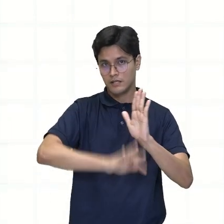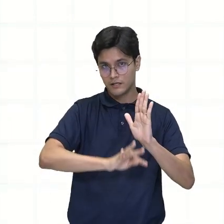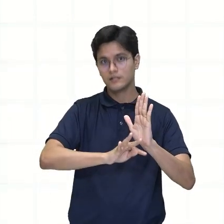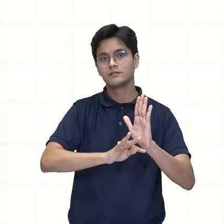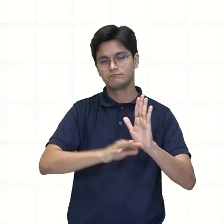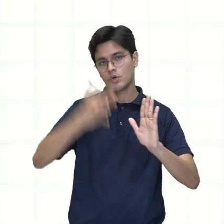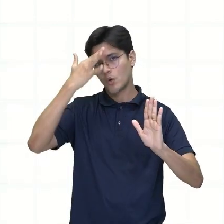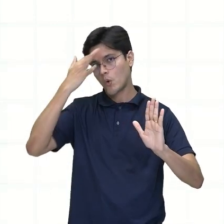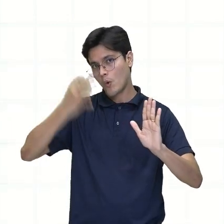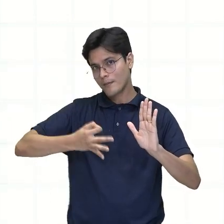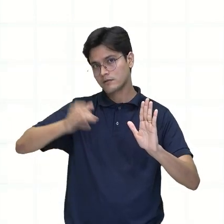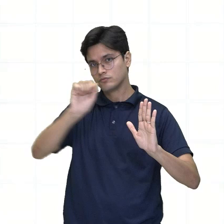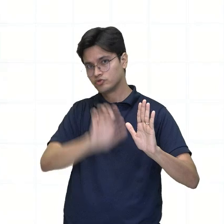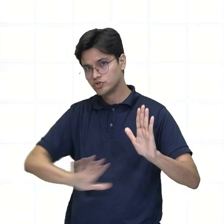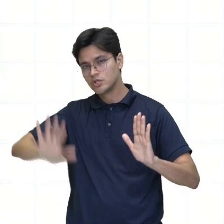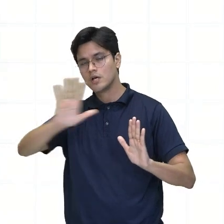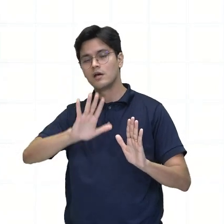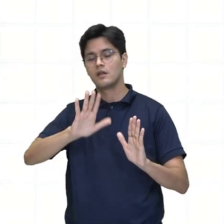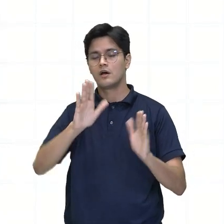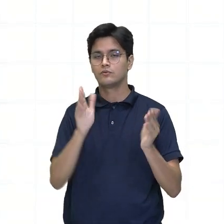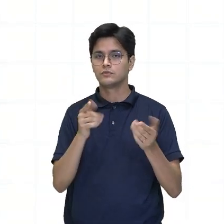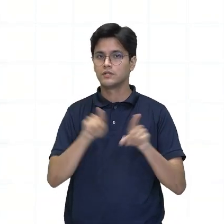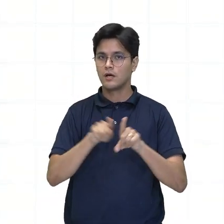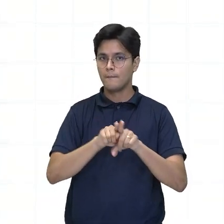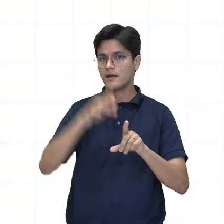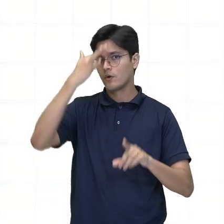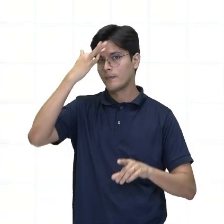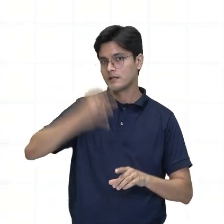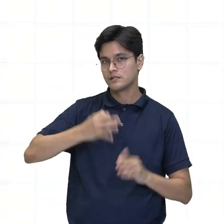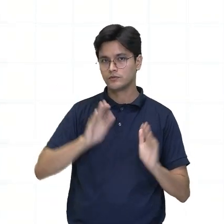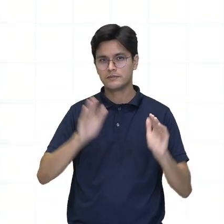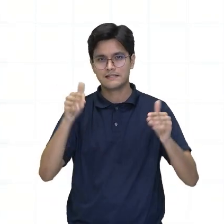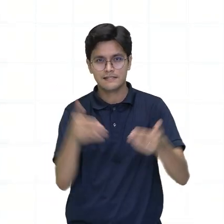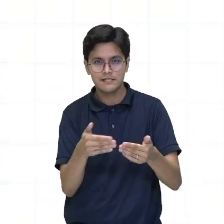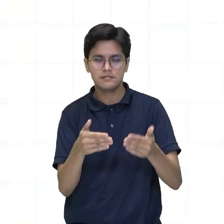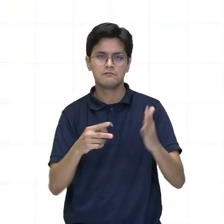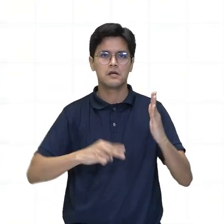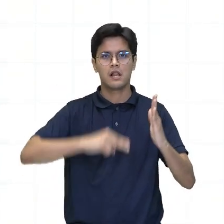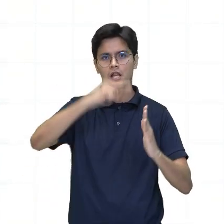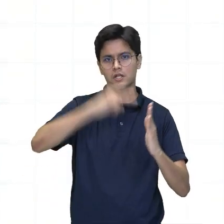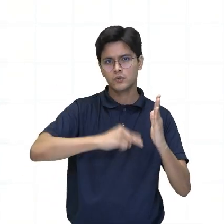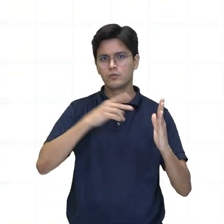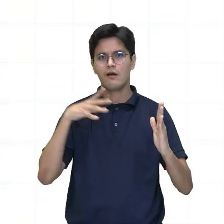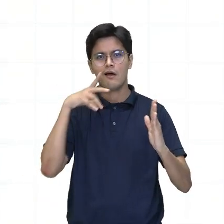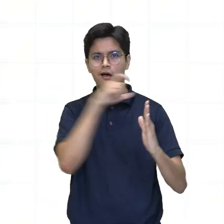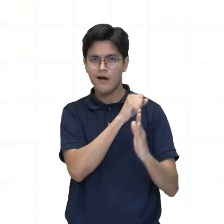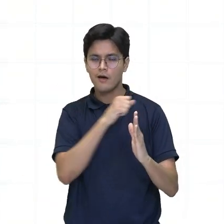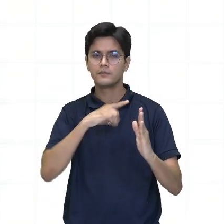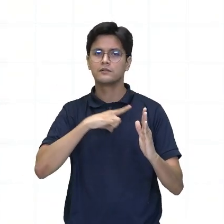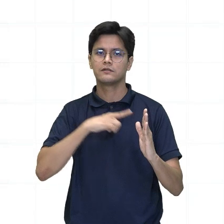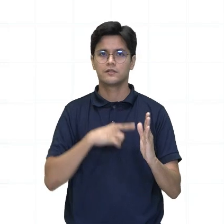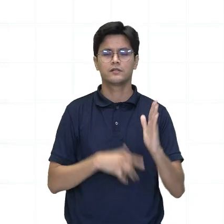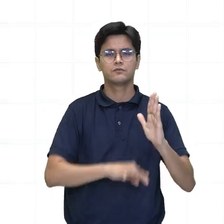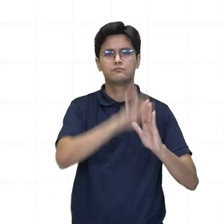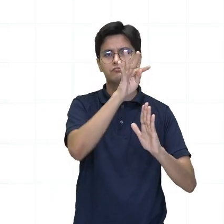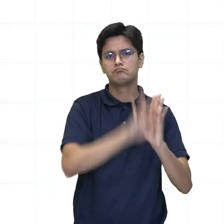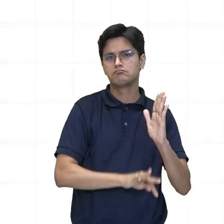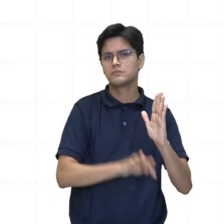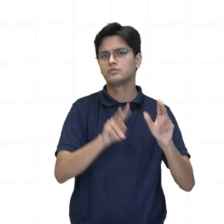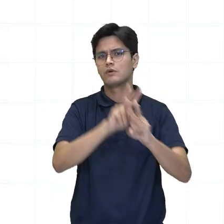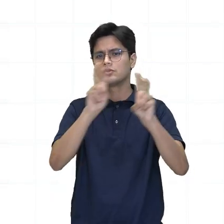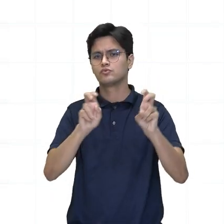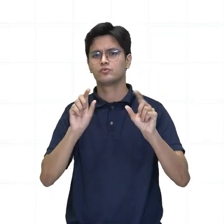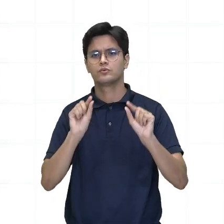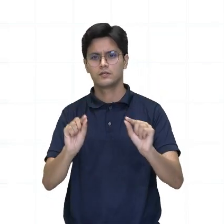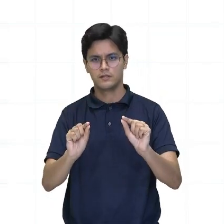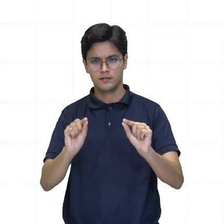geral e específica, leitura rápida, vamos lá. Eu tenho aqui o texto. Do que se trata esse texto?